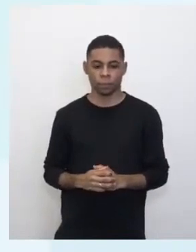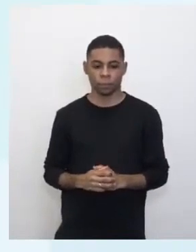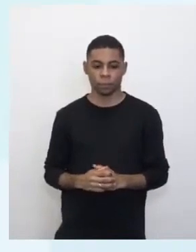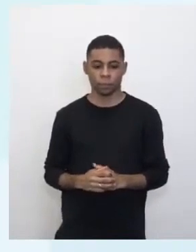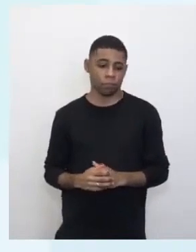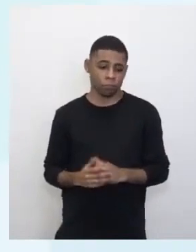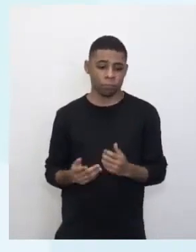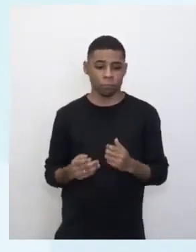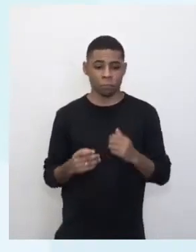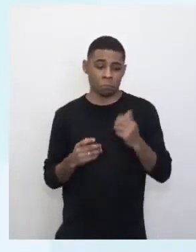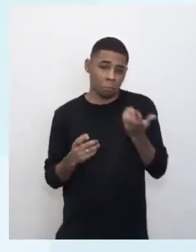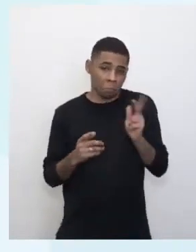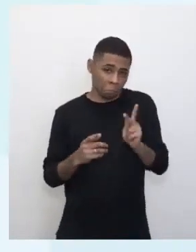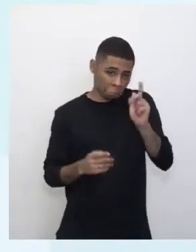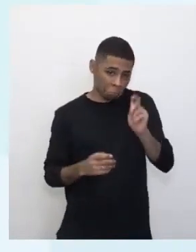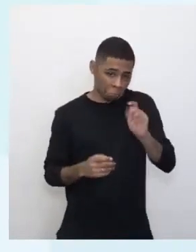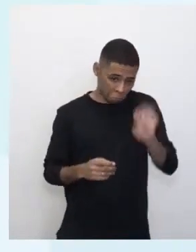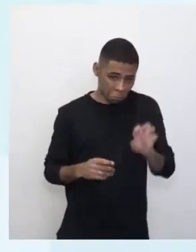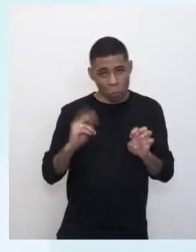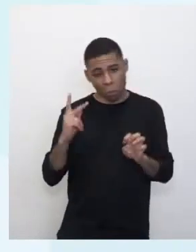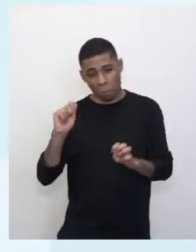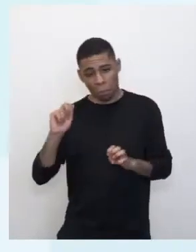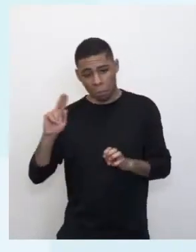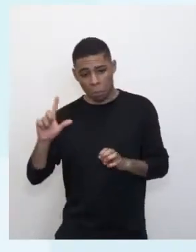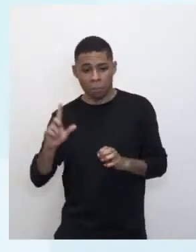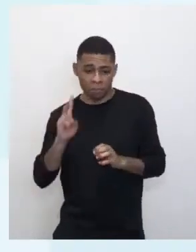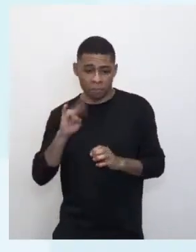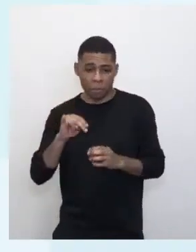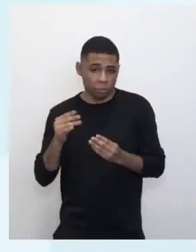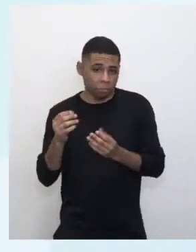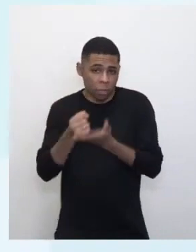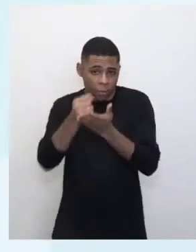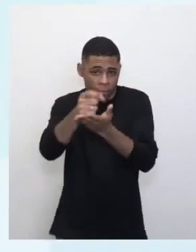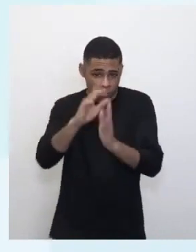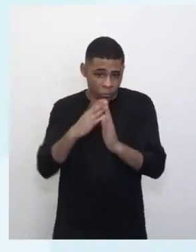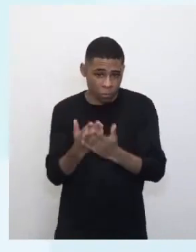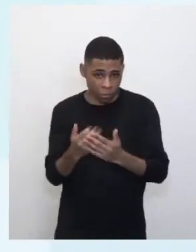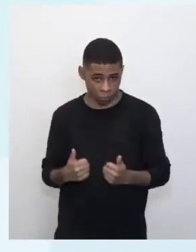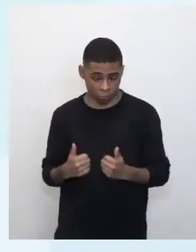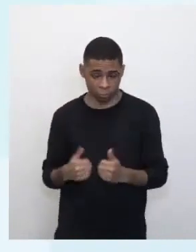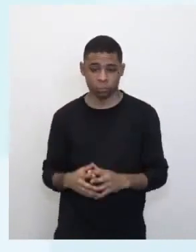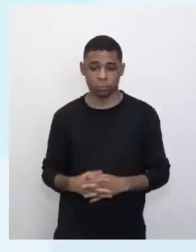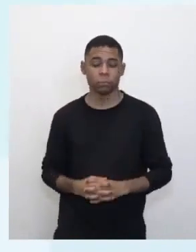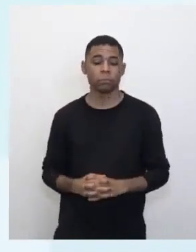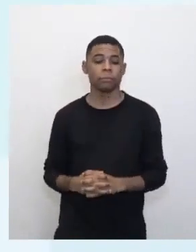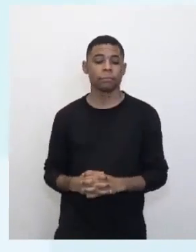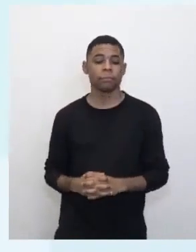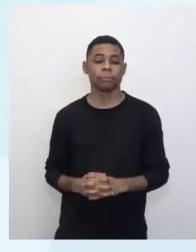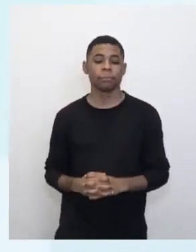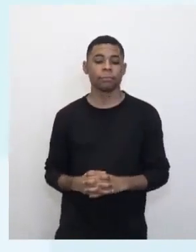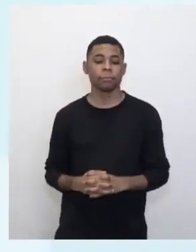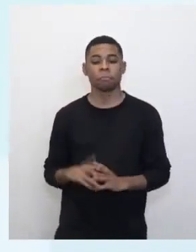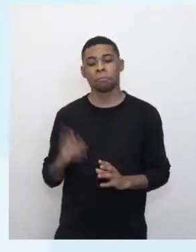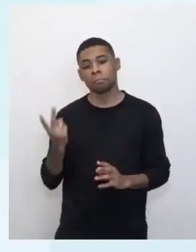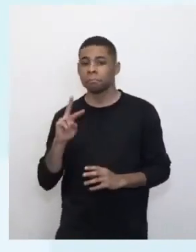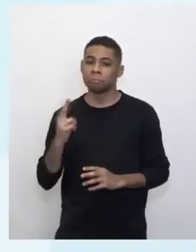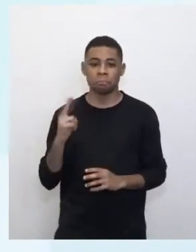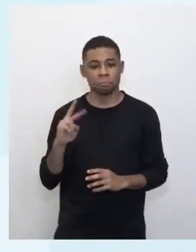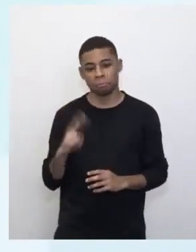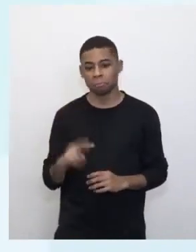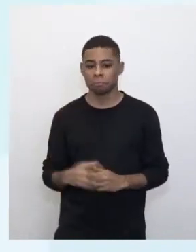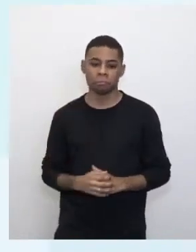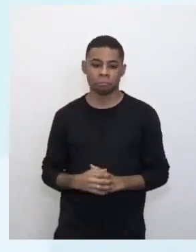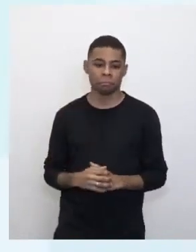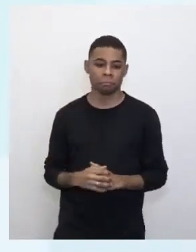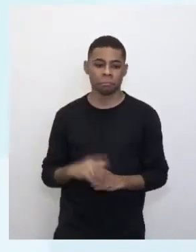you at school. Ou a Kate ou Paul vai deixar você na escola. Yeah. Então, to drop someone somewhere, né?